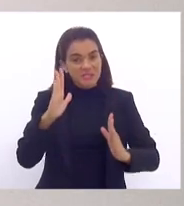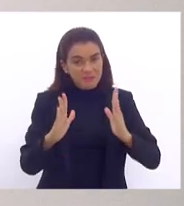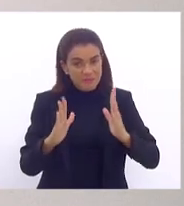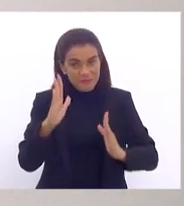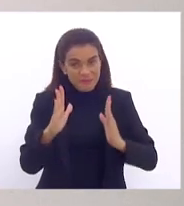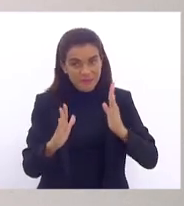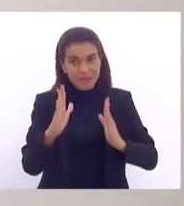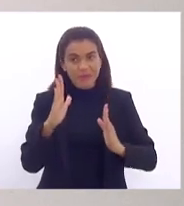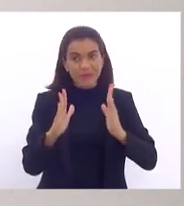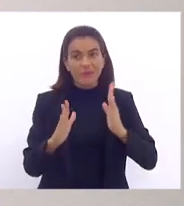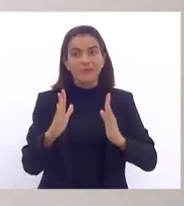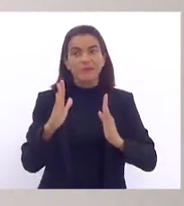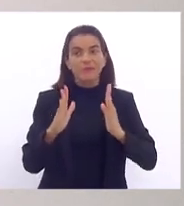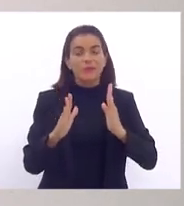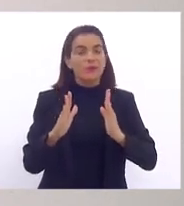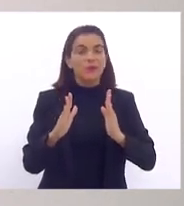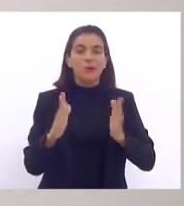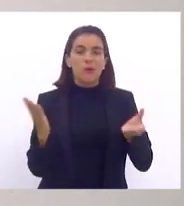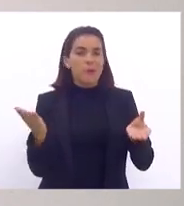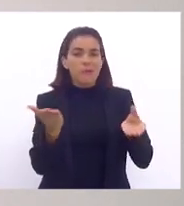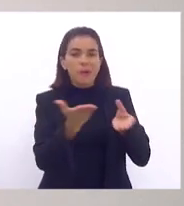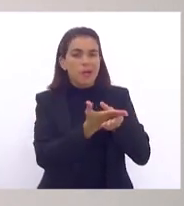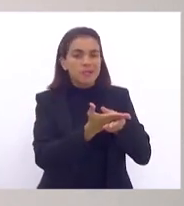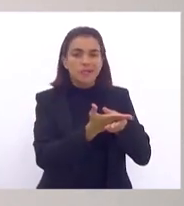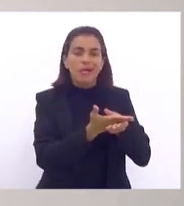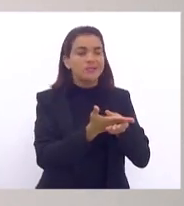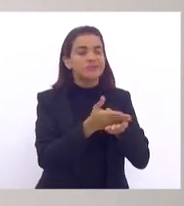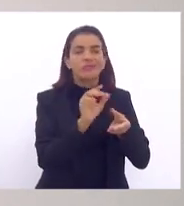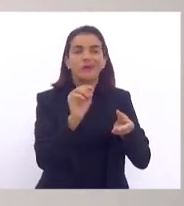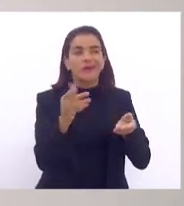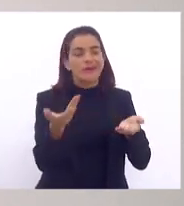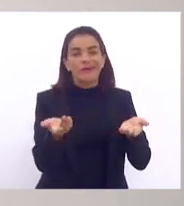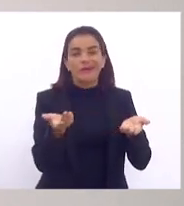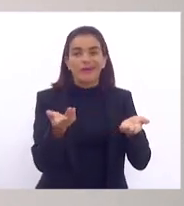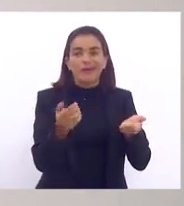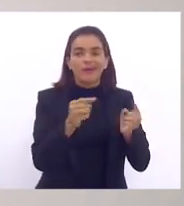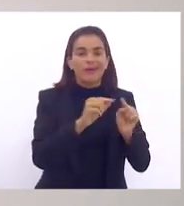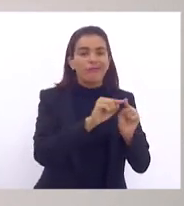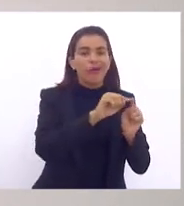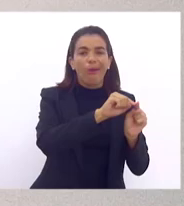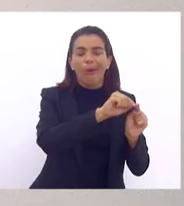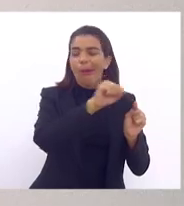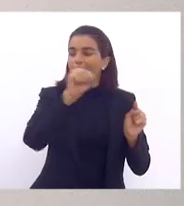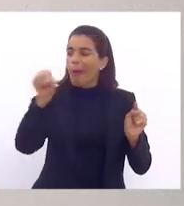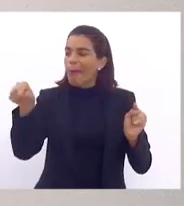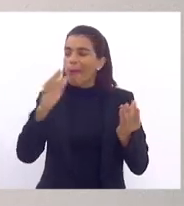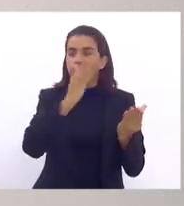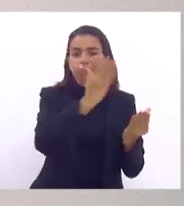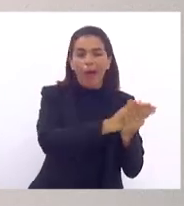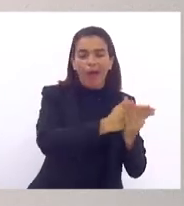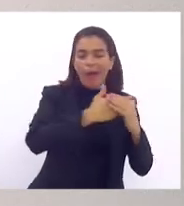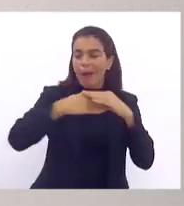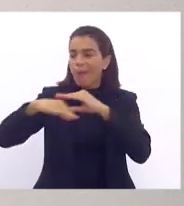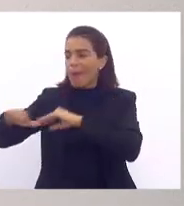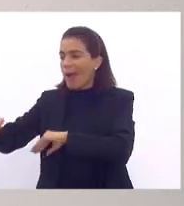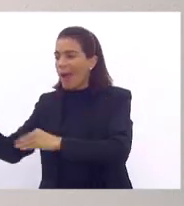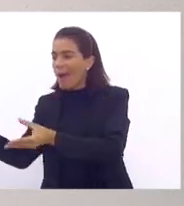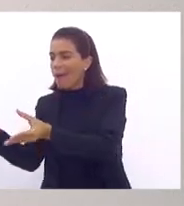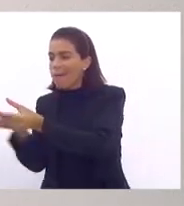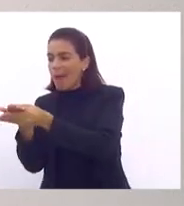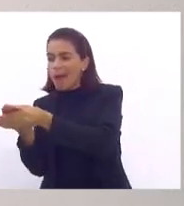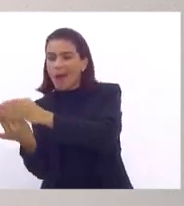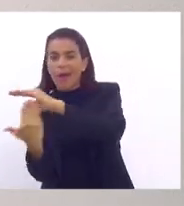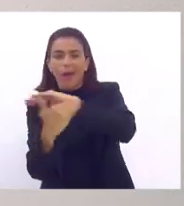Rodrigo O processo foi a um a uma câmara foi a um desembargador um desembargador